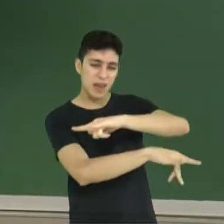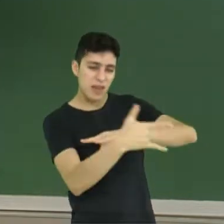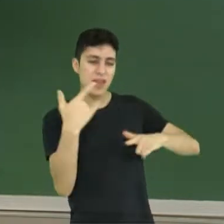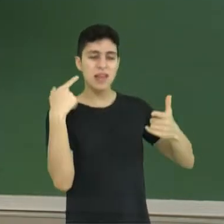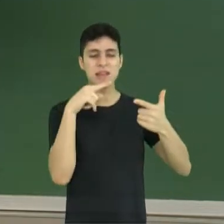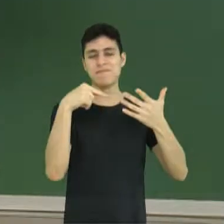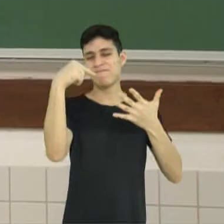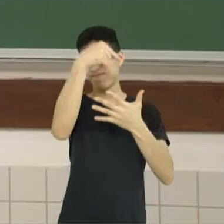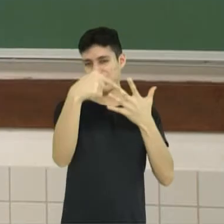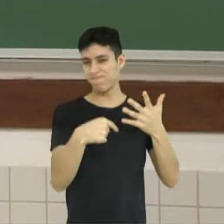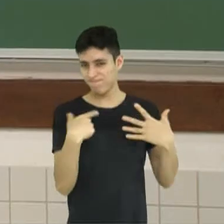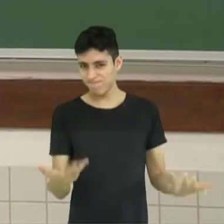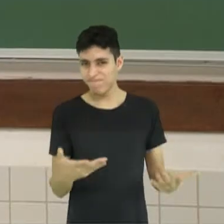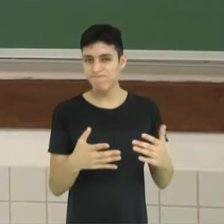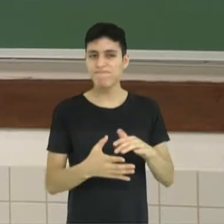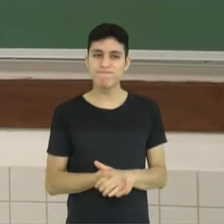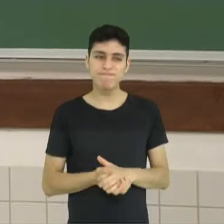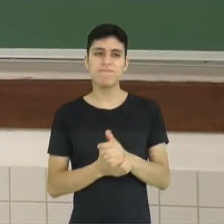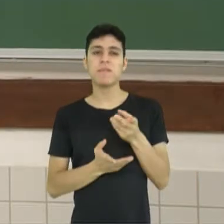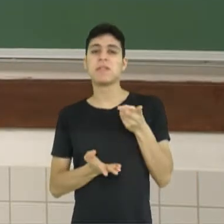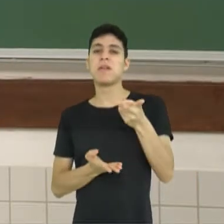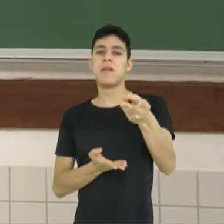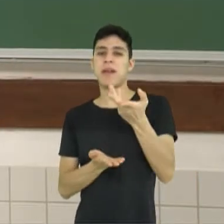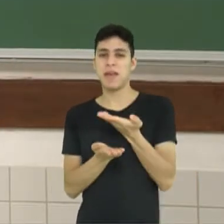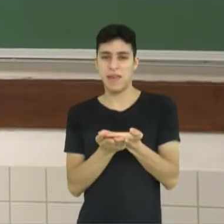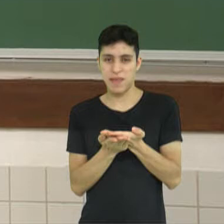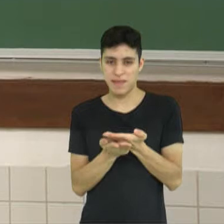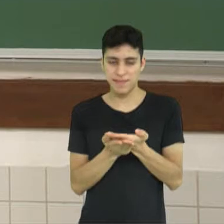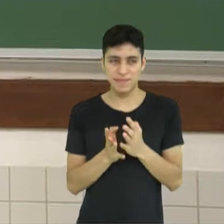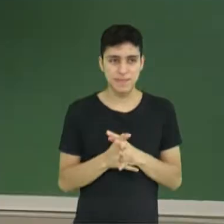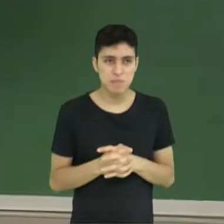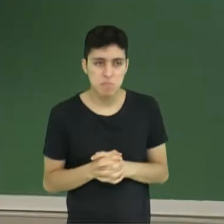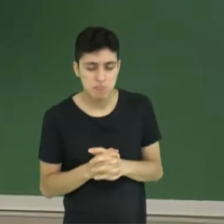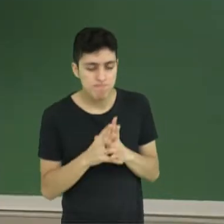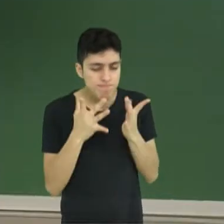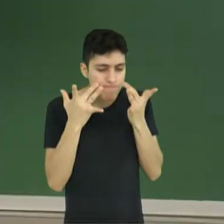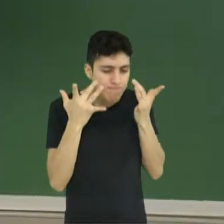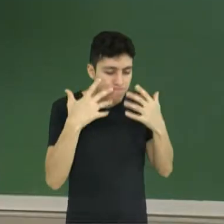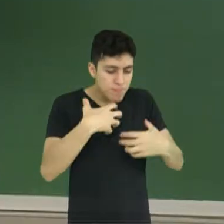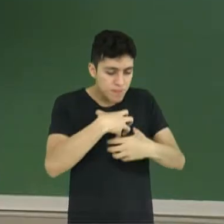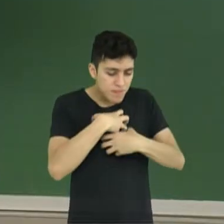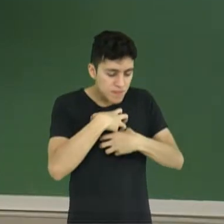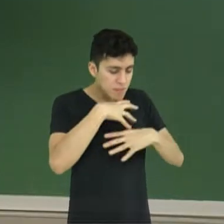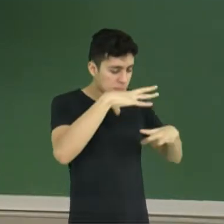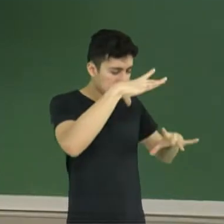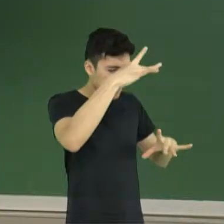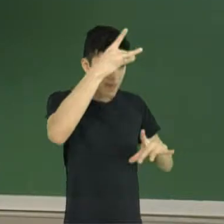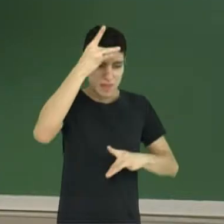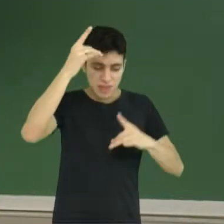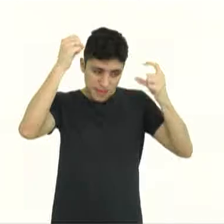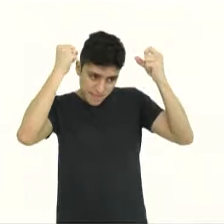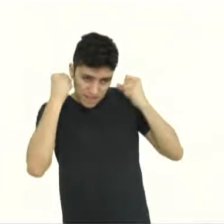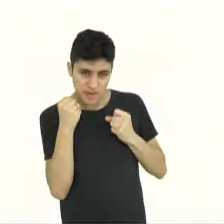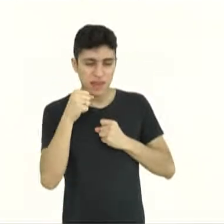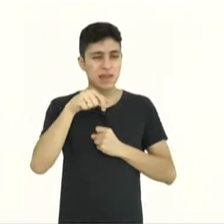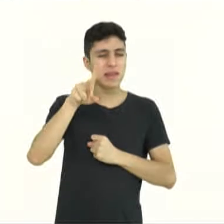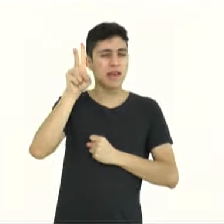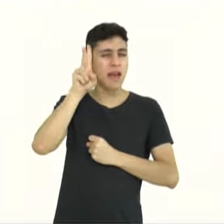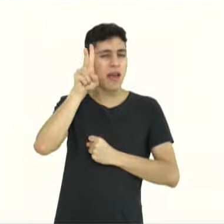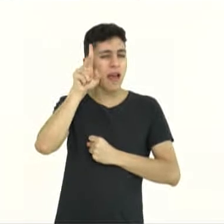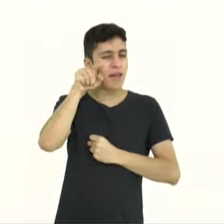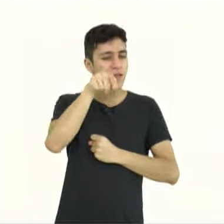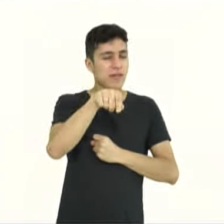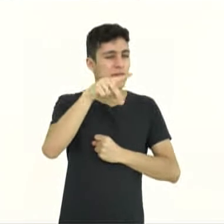por aí vai, né? Então vamos prosseguir a aula. Teatro de formas animadas. A história do teatro bonecos é